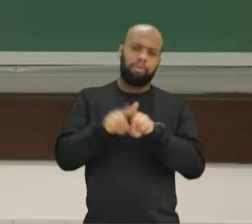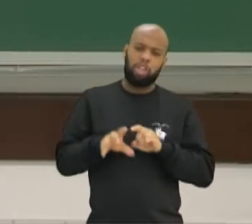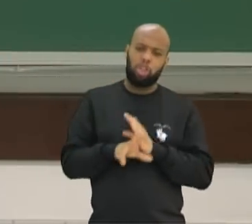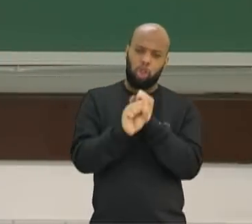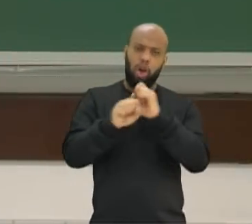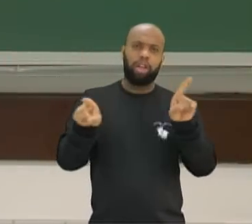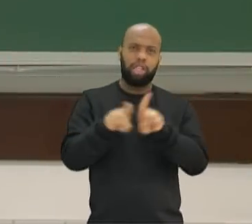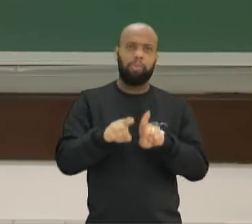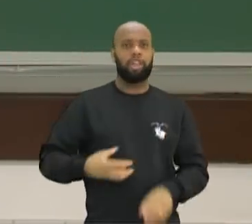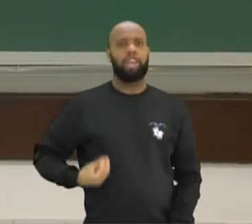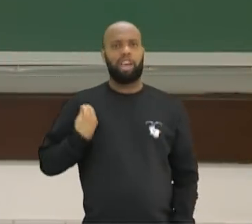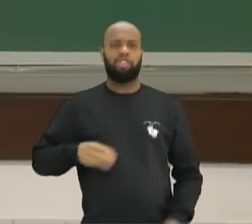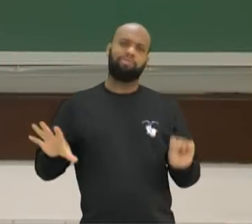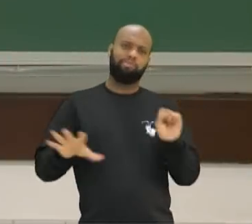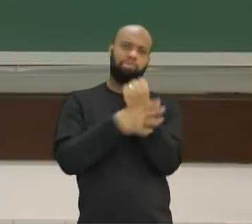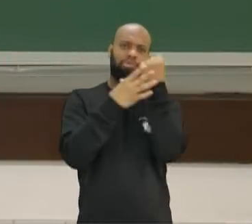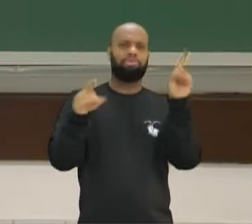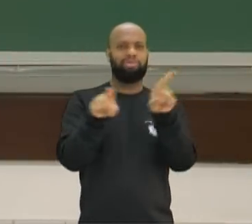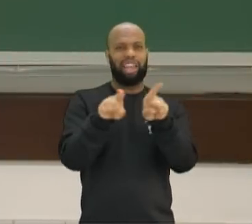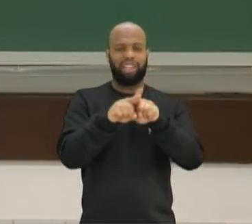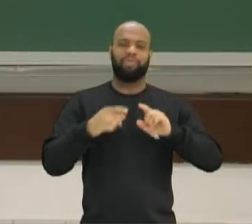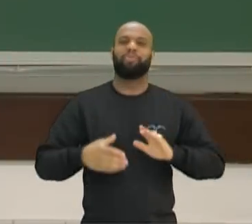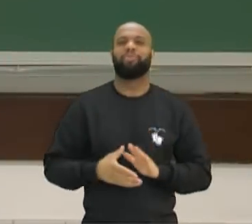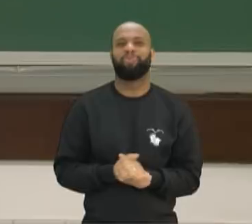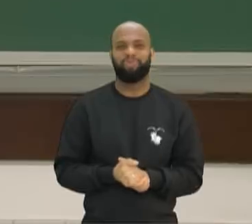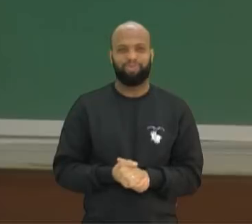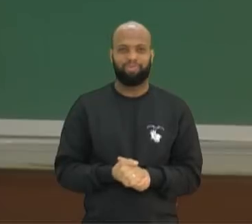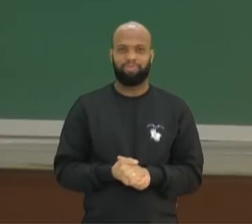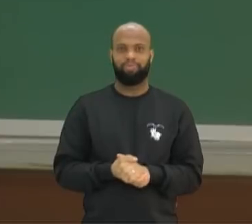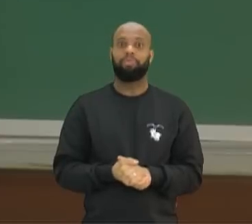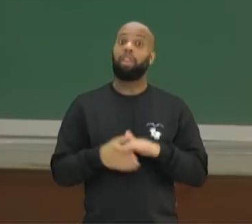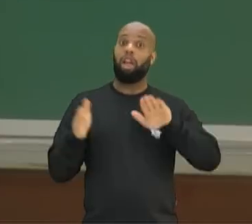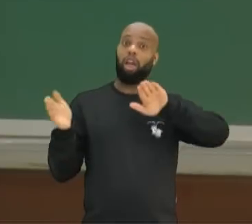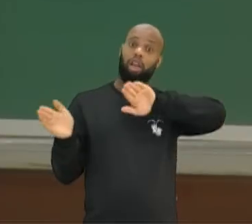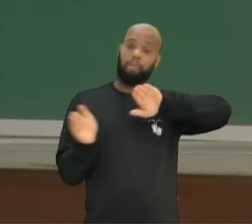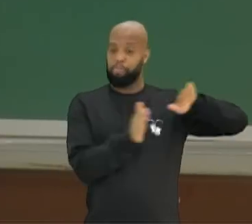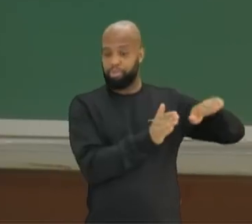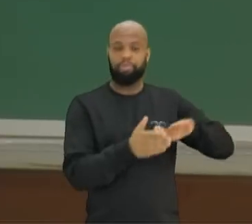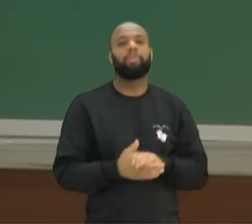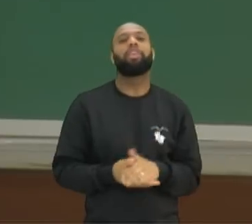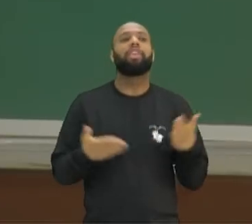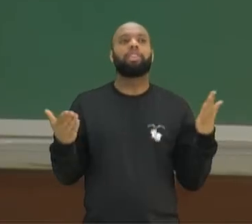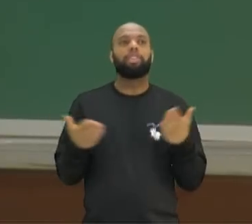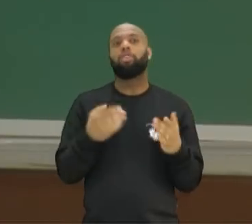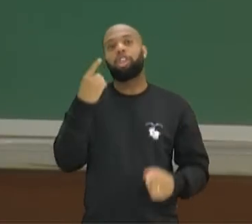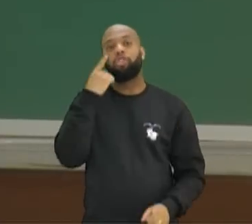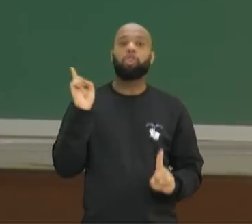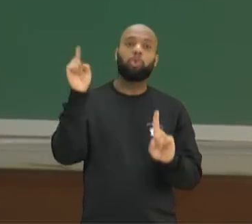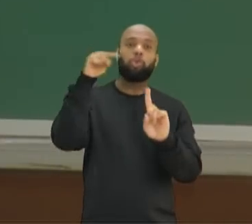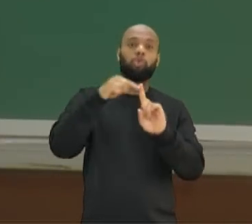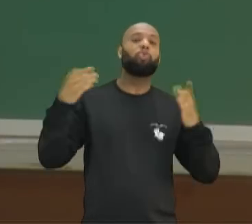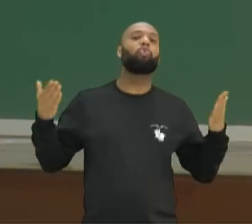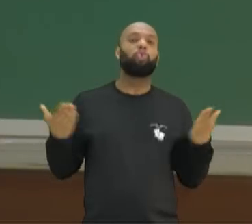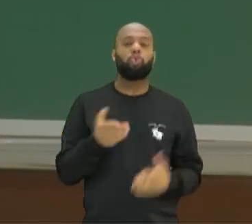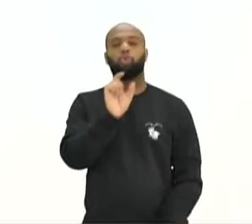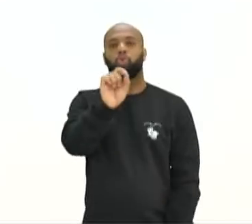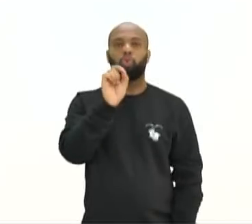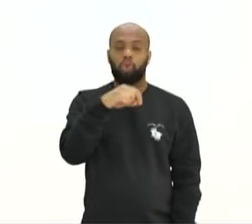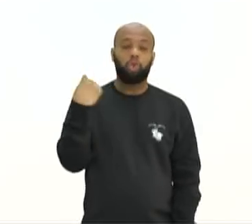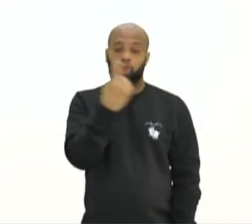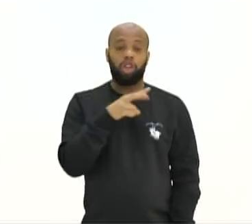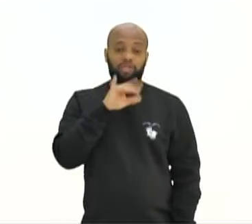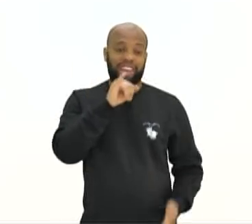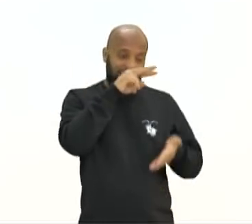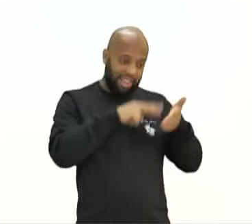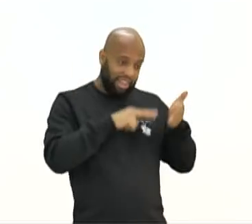volta e entrega as atividades feitas, ok? Vamos, então, para os nossos objetivos de hoje. Nós vamos